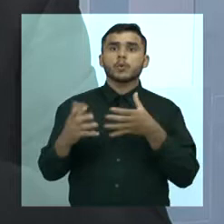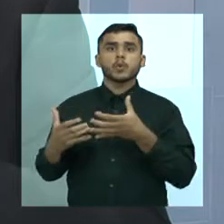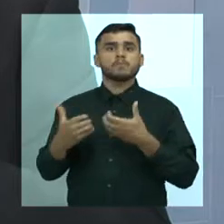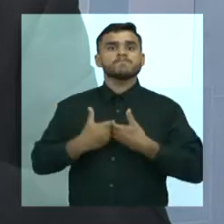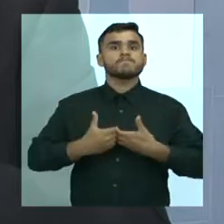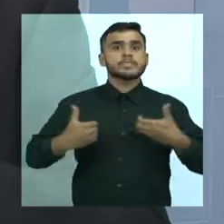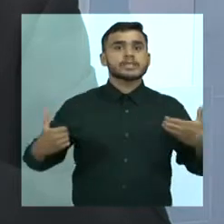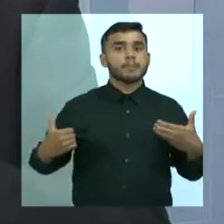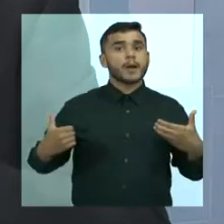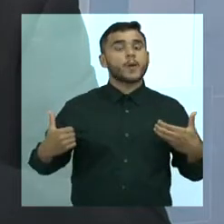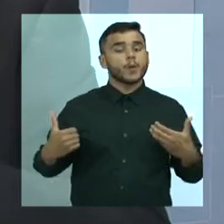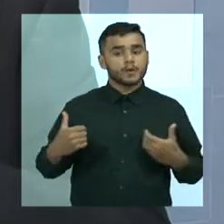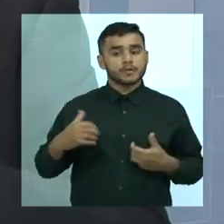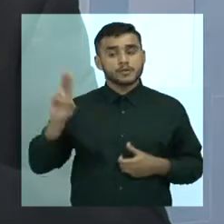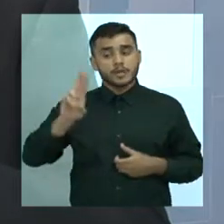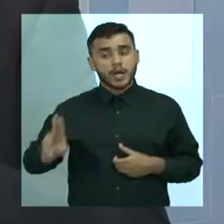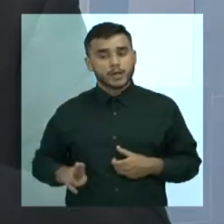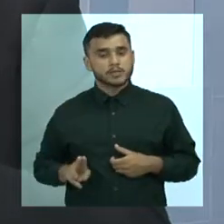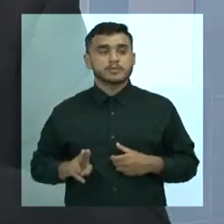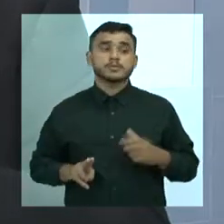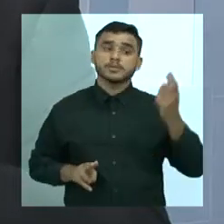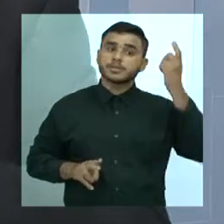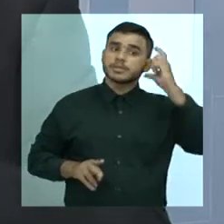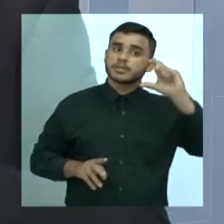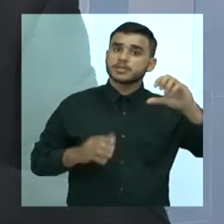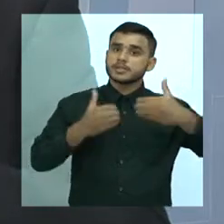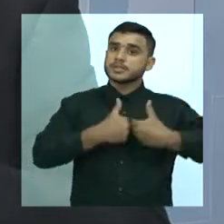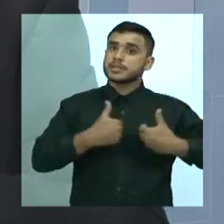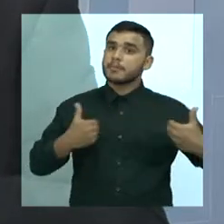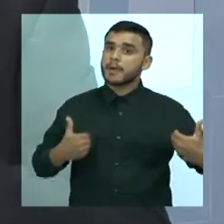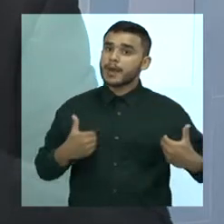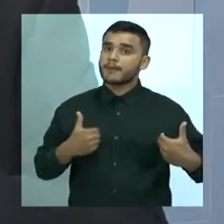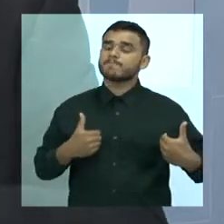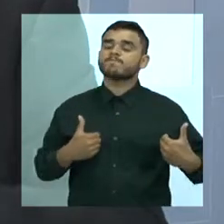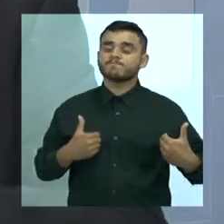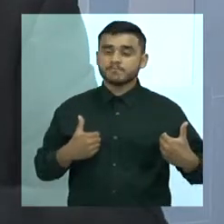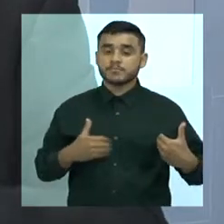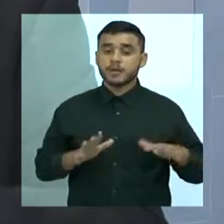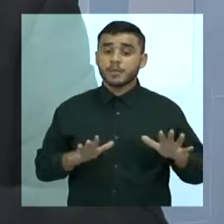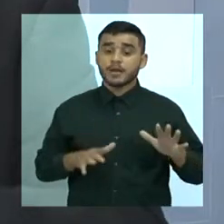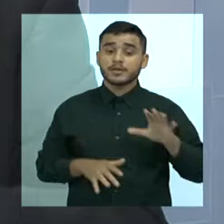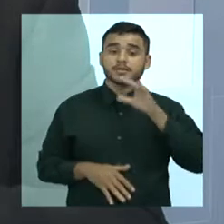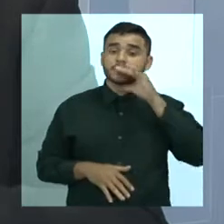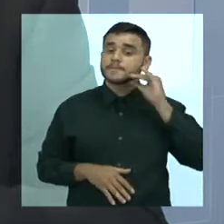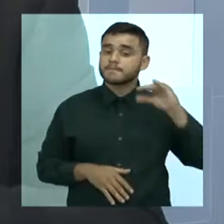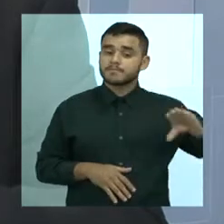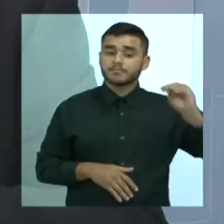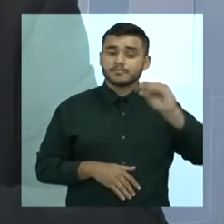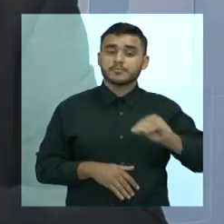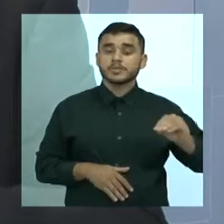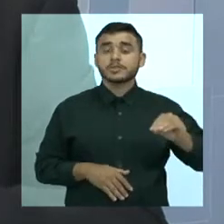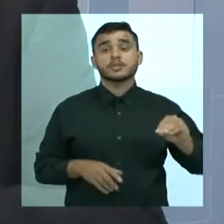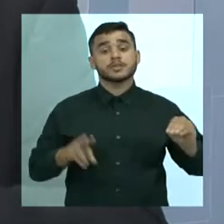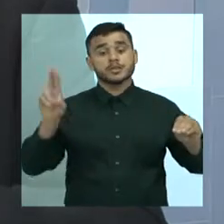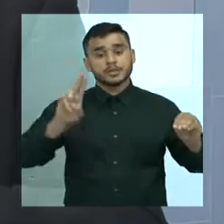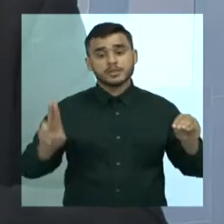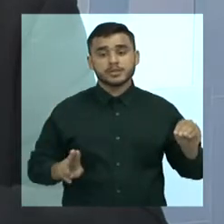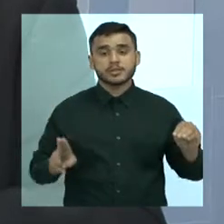de Tasso Gereissati com Cid e Ciro, mas especificamente Ciro e Tasso,